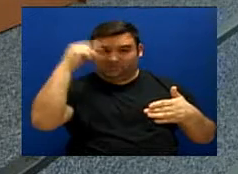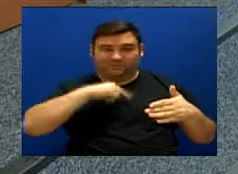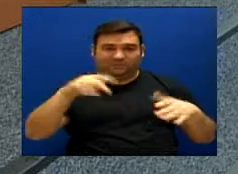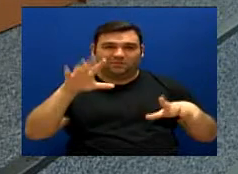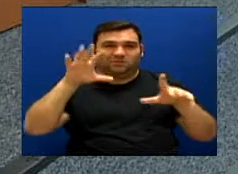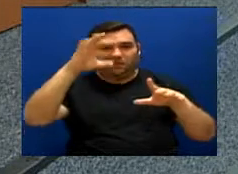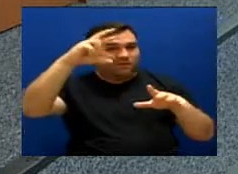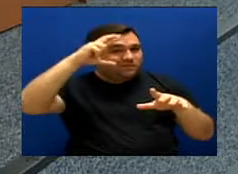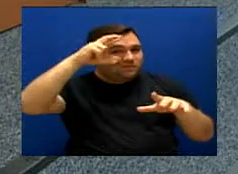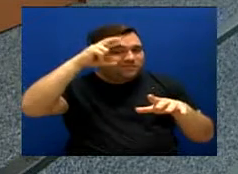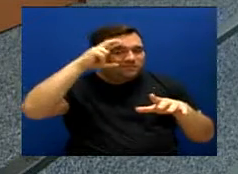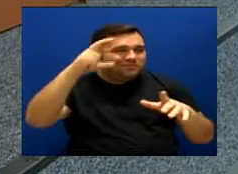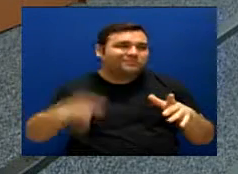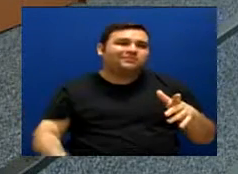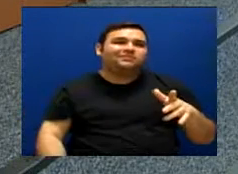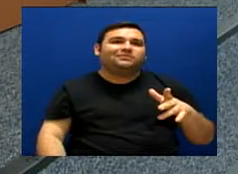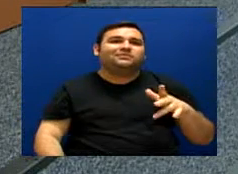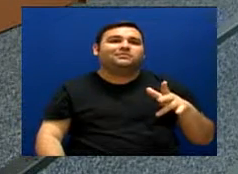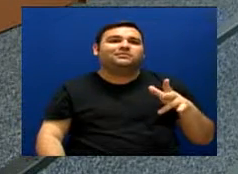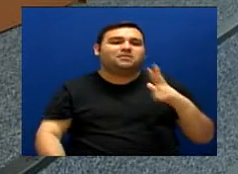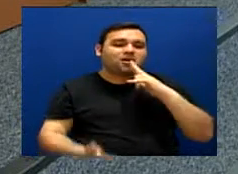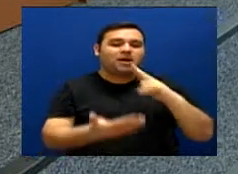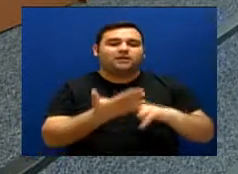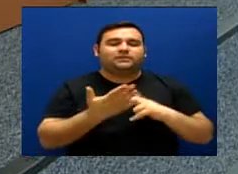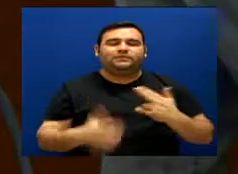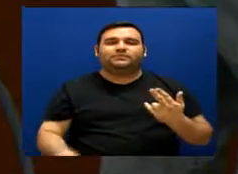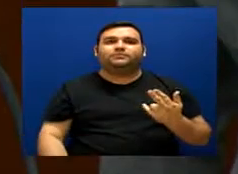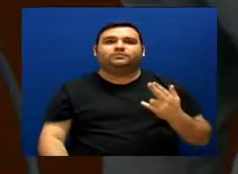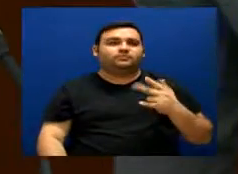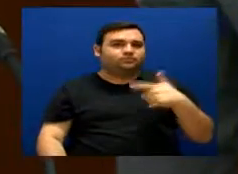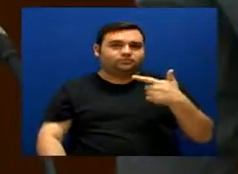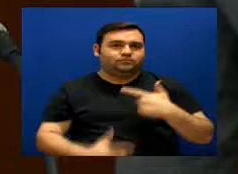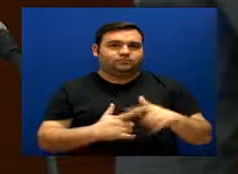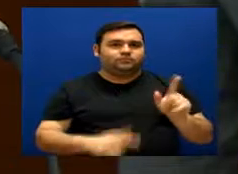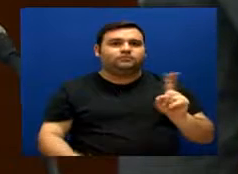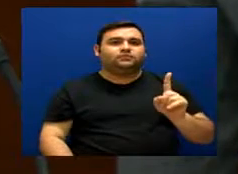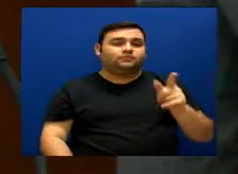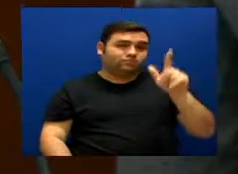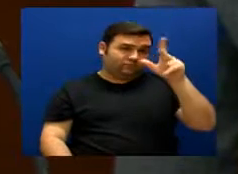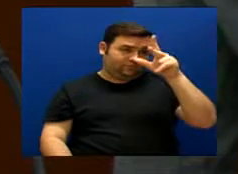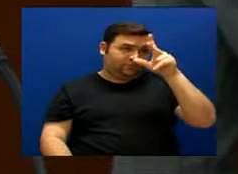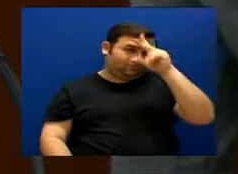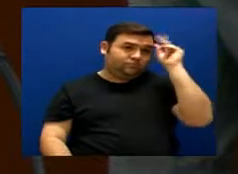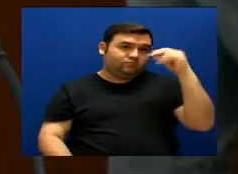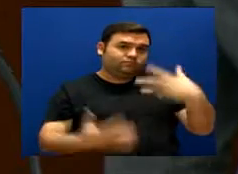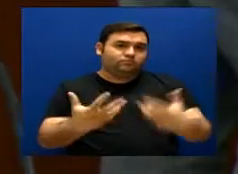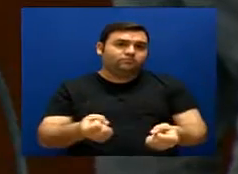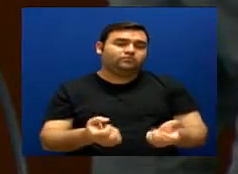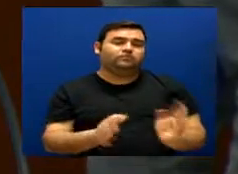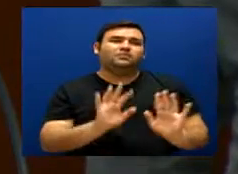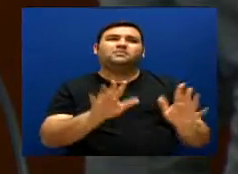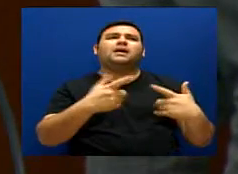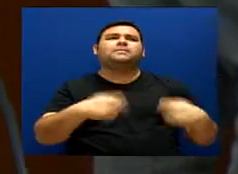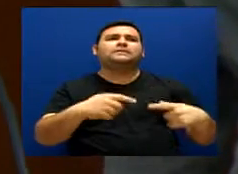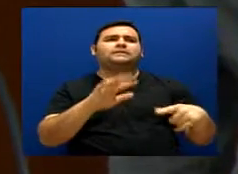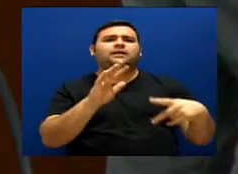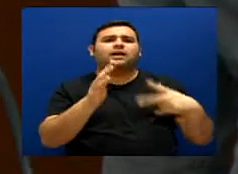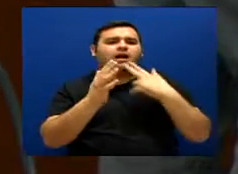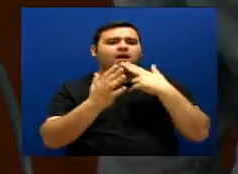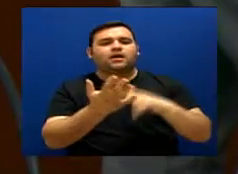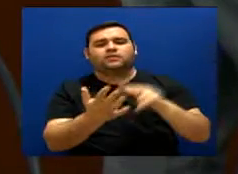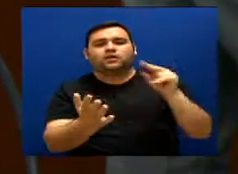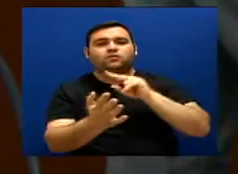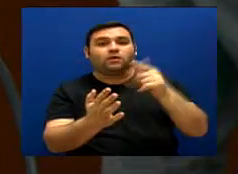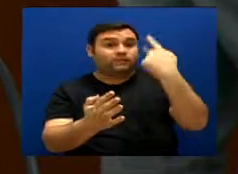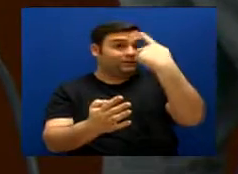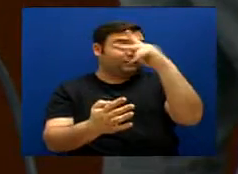cassado... Eu não vi aqui a ofício de encampar. Não tem problema? A prefeita encampou. Então, mas teria que ter ofício, ela não precisa?